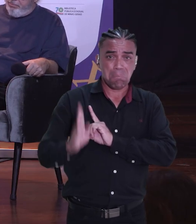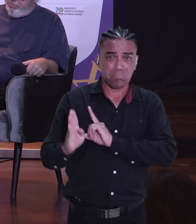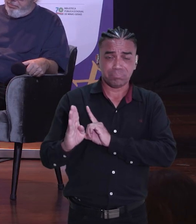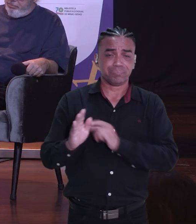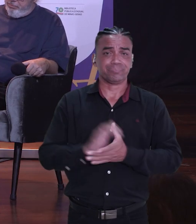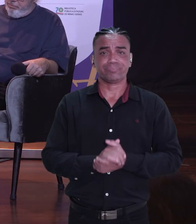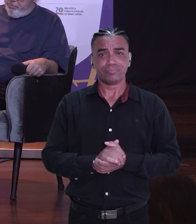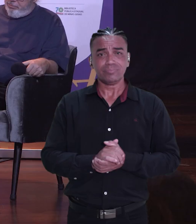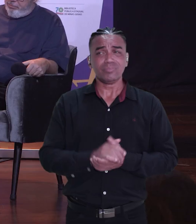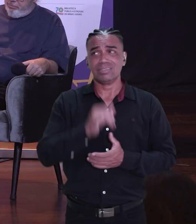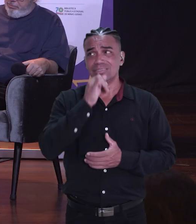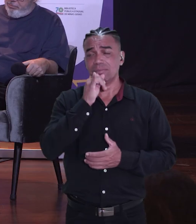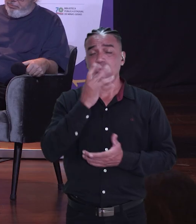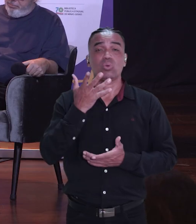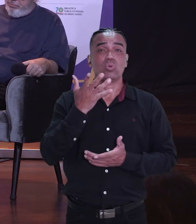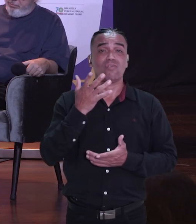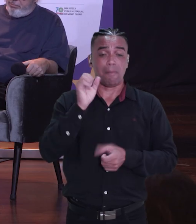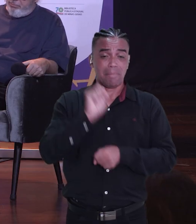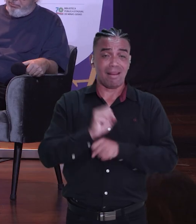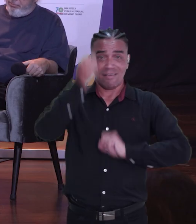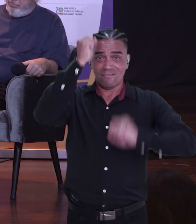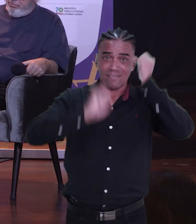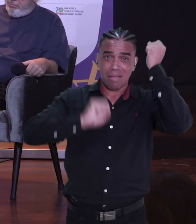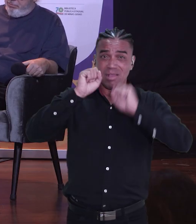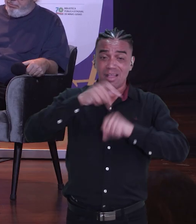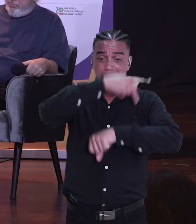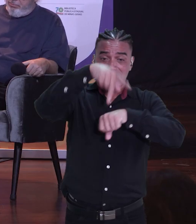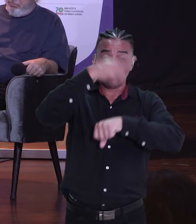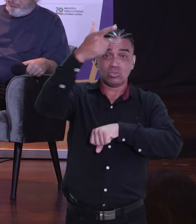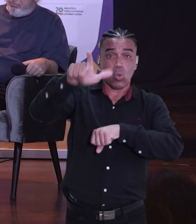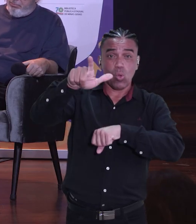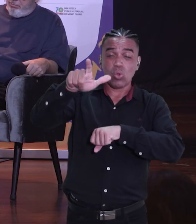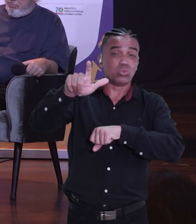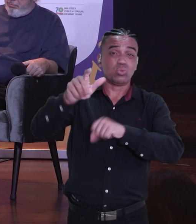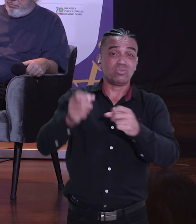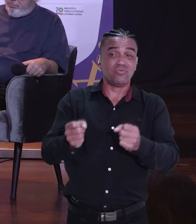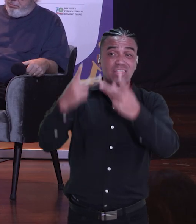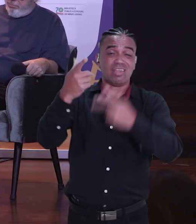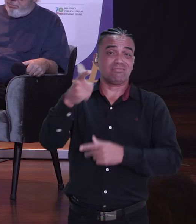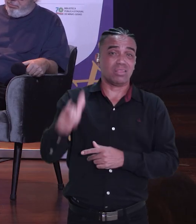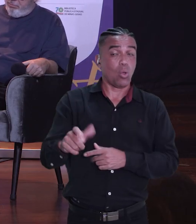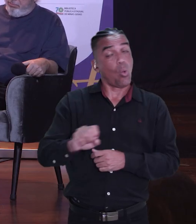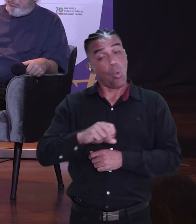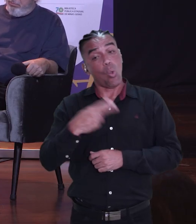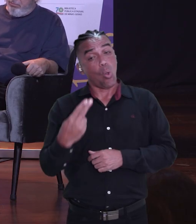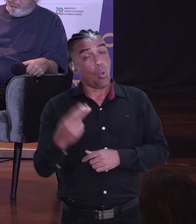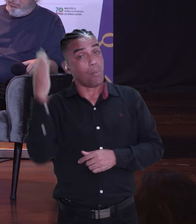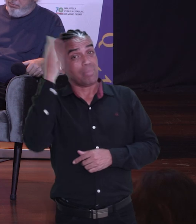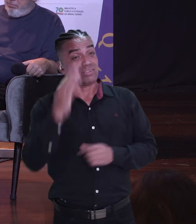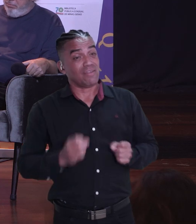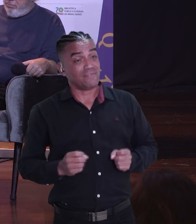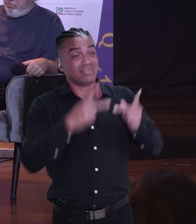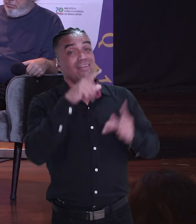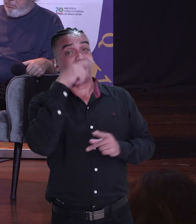Porque com a guerra, por exemplo, vão parar de fabricar isso ou aquilo lá fora, com isso não vai ter para vender aqui, ou então o Brasil vai ter que vender